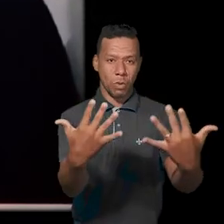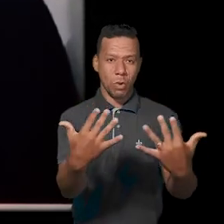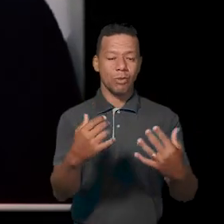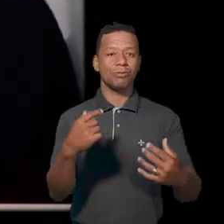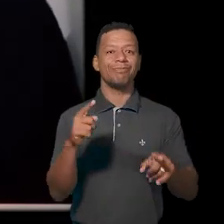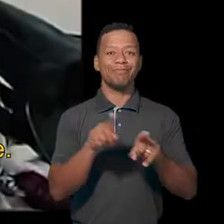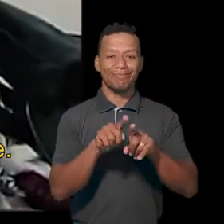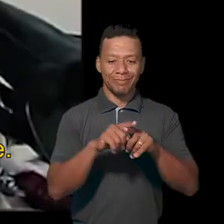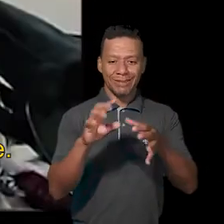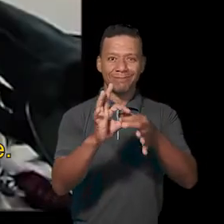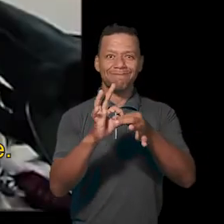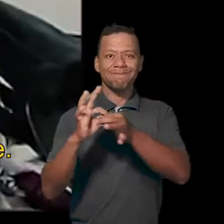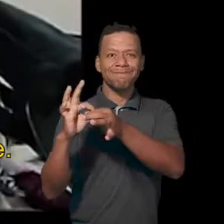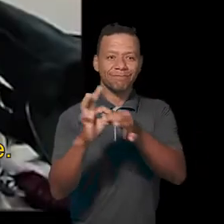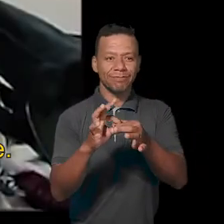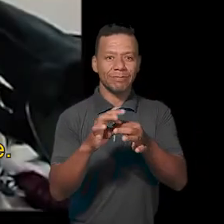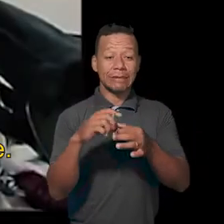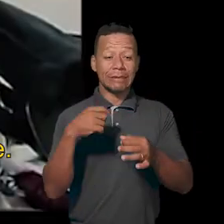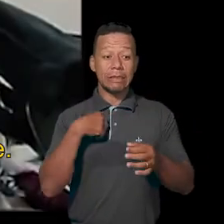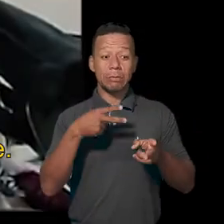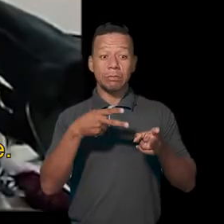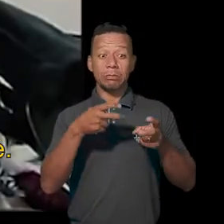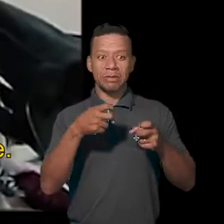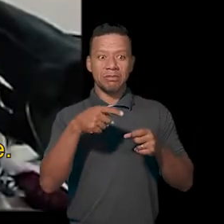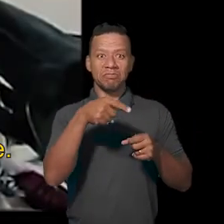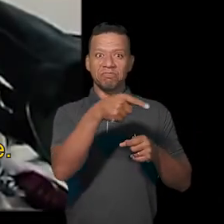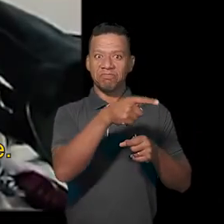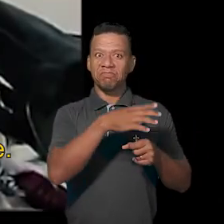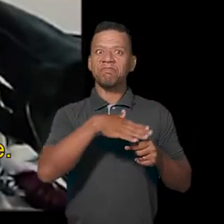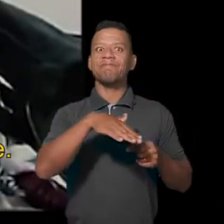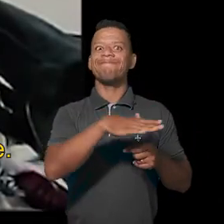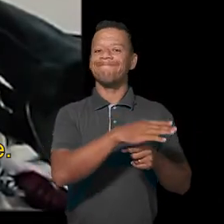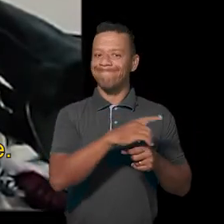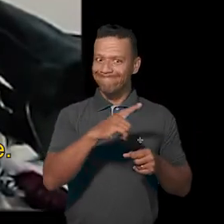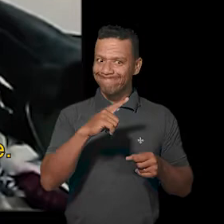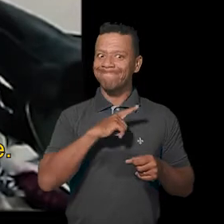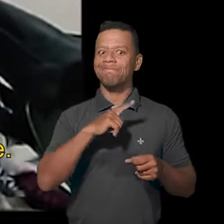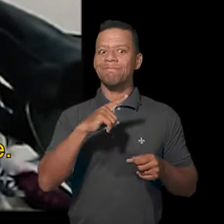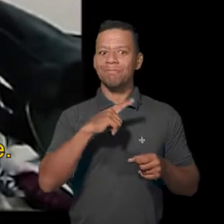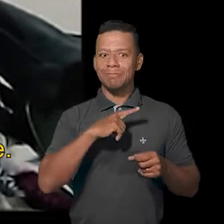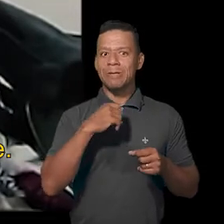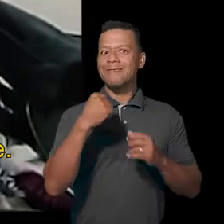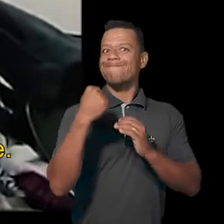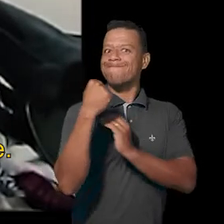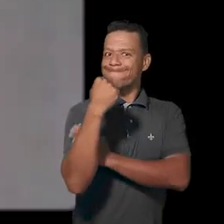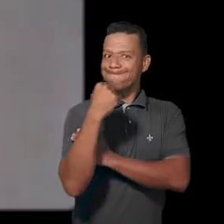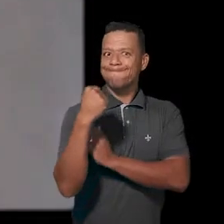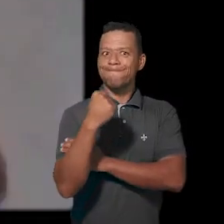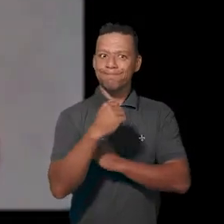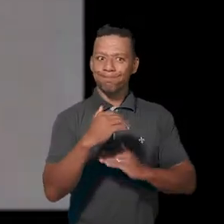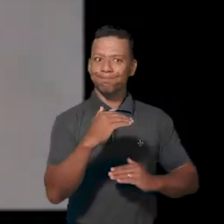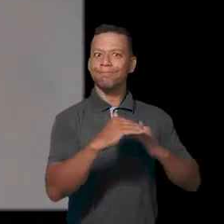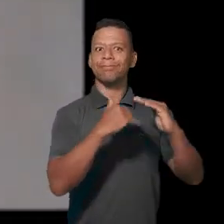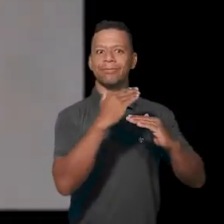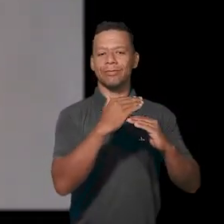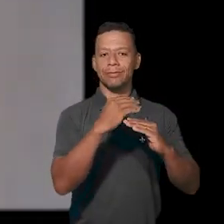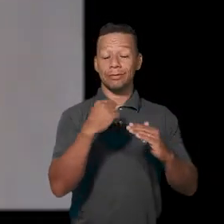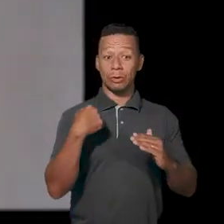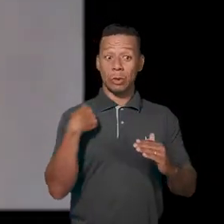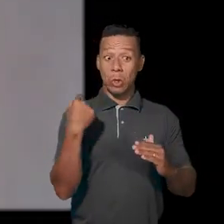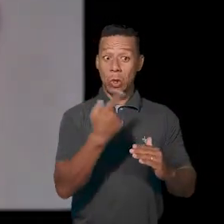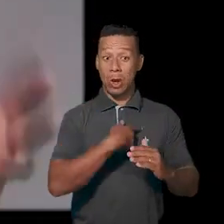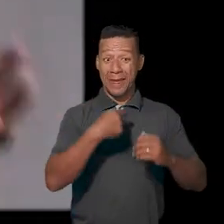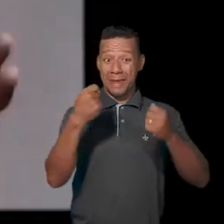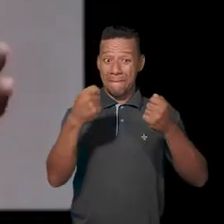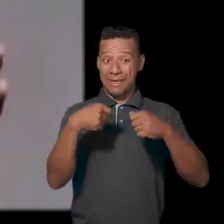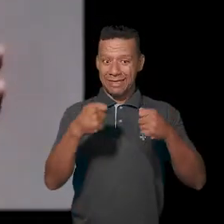de rede. Eu vejo que o Cajuve tem um potencial enorme. Tudo que a gente precisa